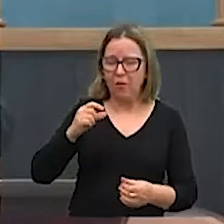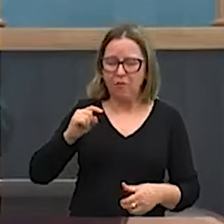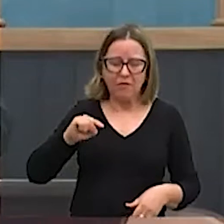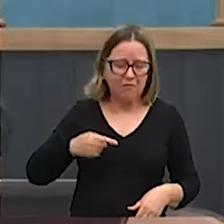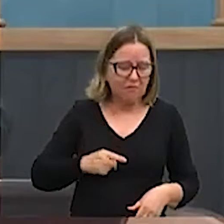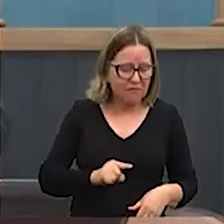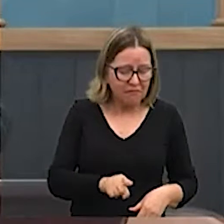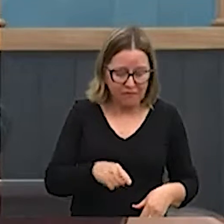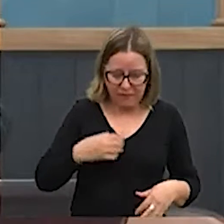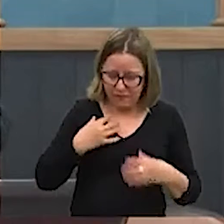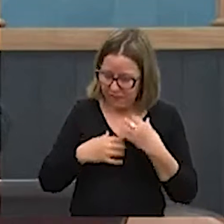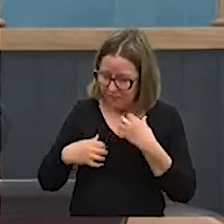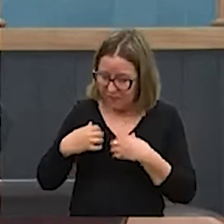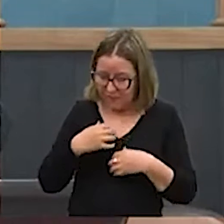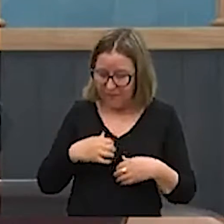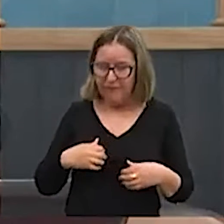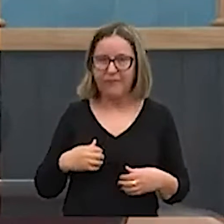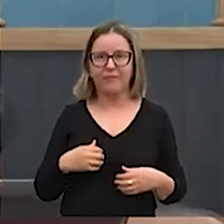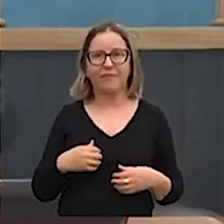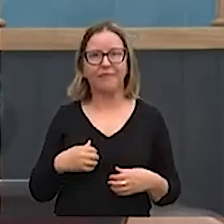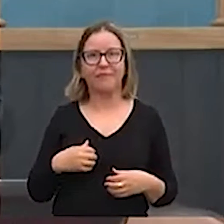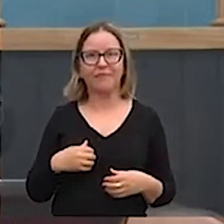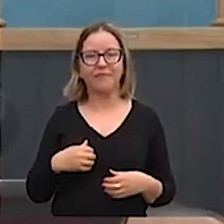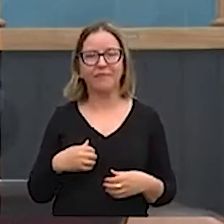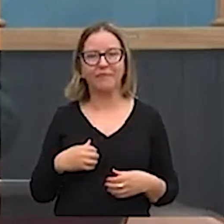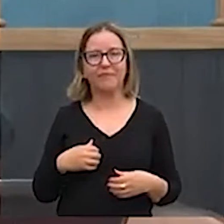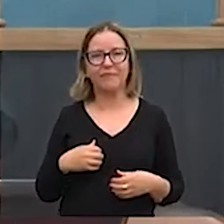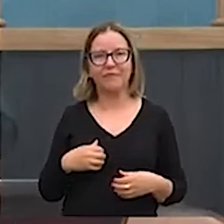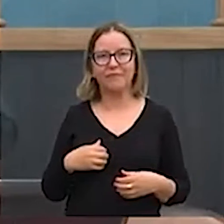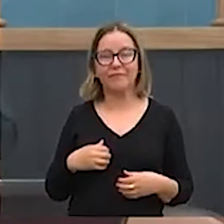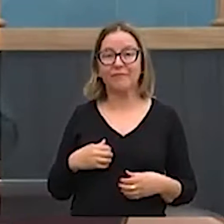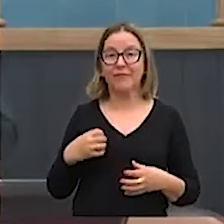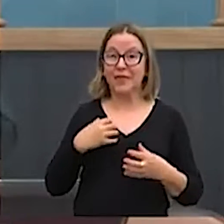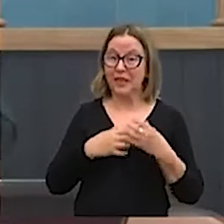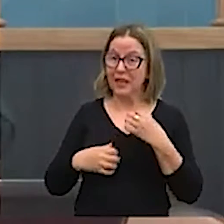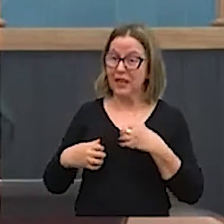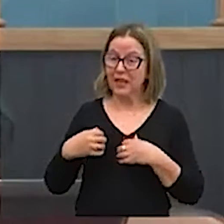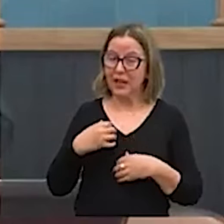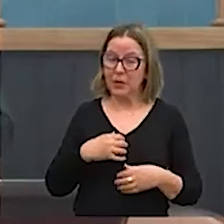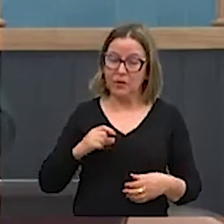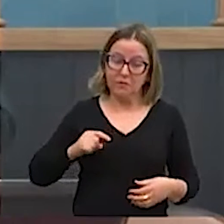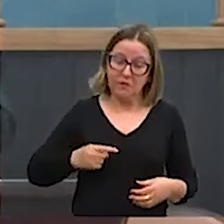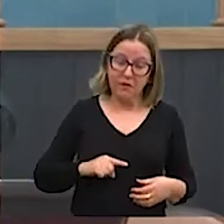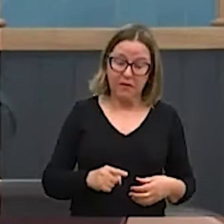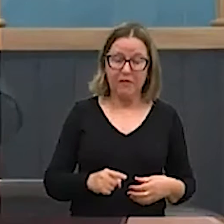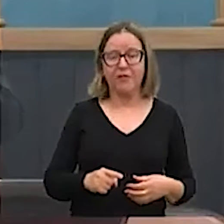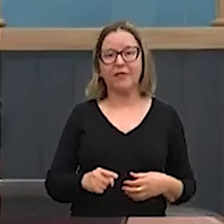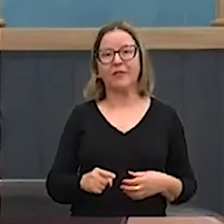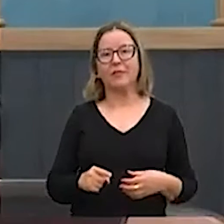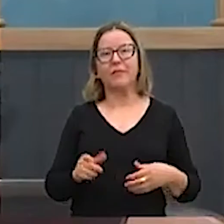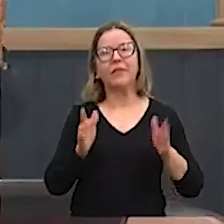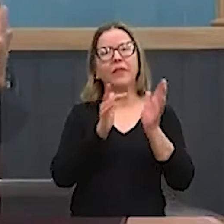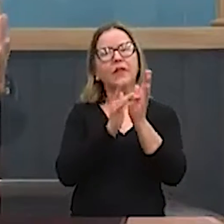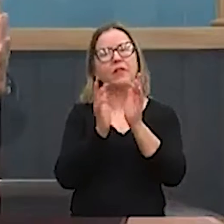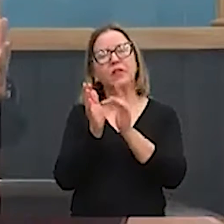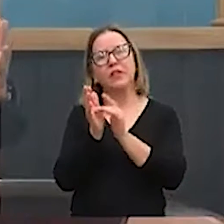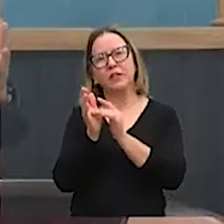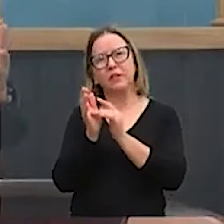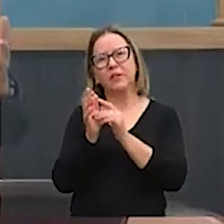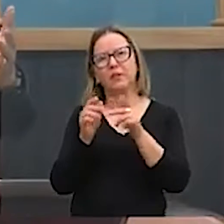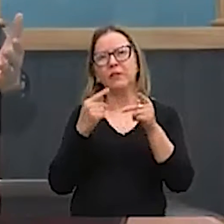angustiada. É a alta angústia. E ele diz assim, eu direi,